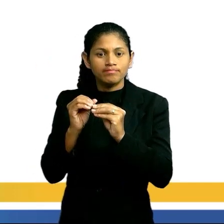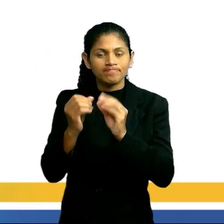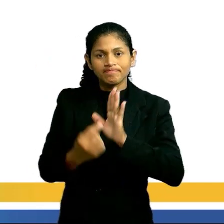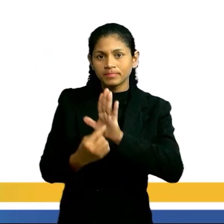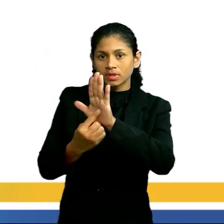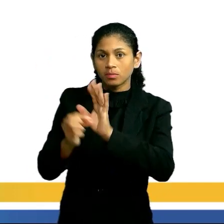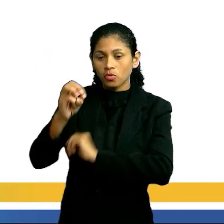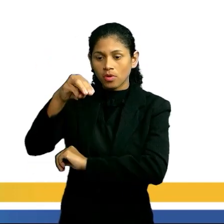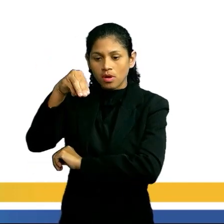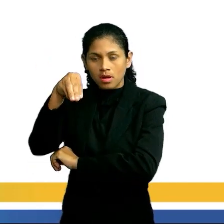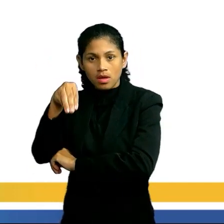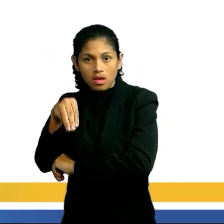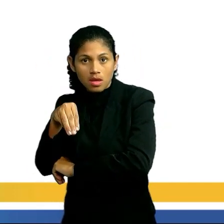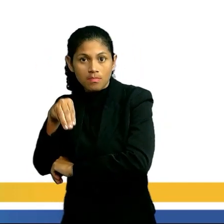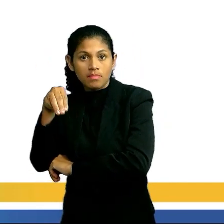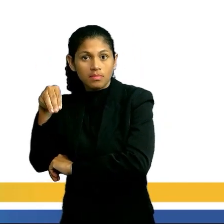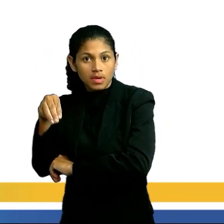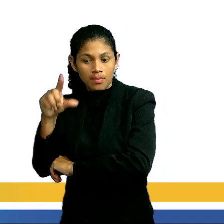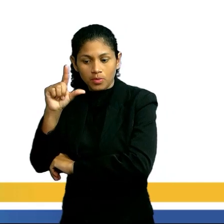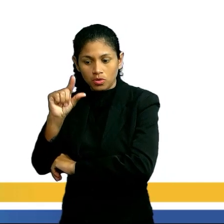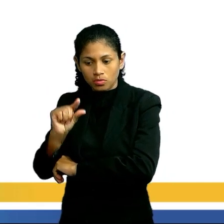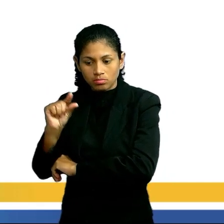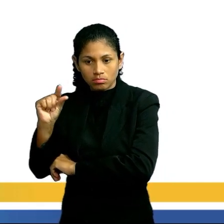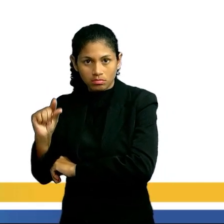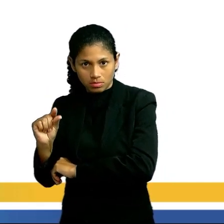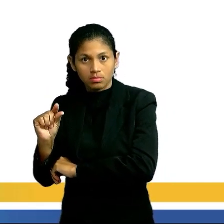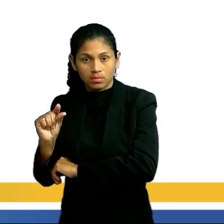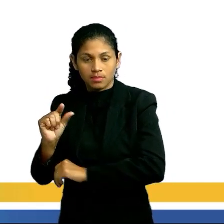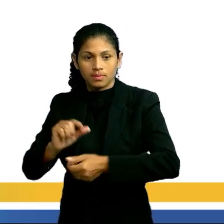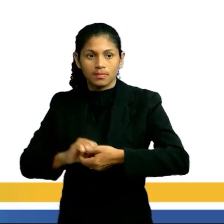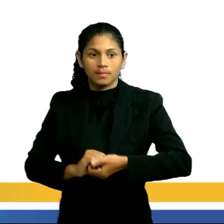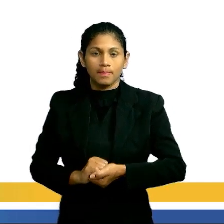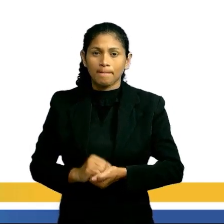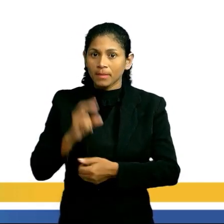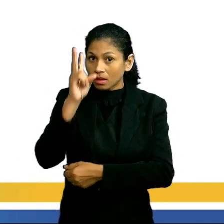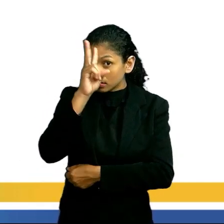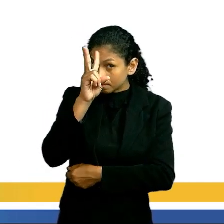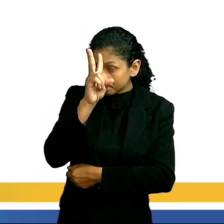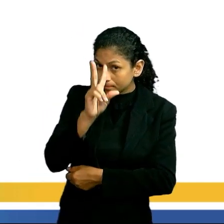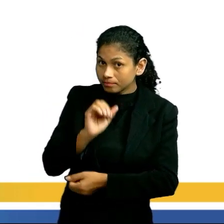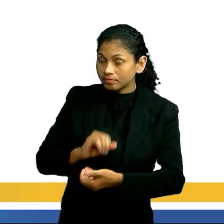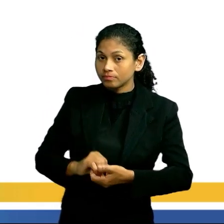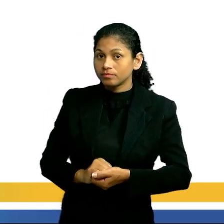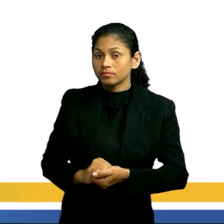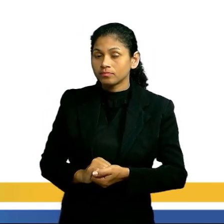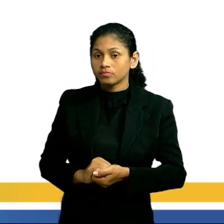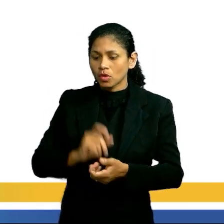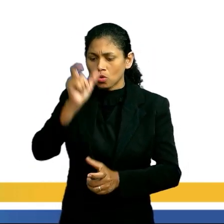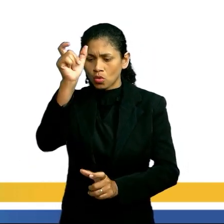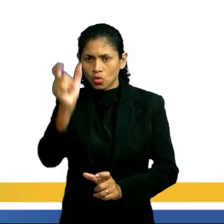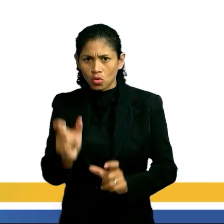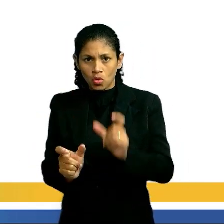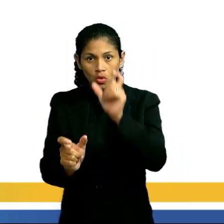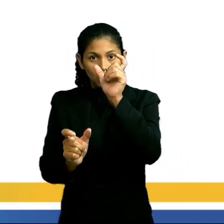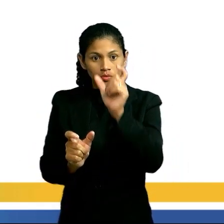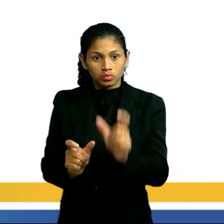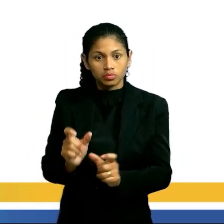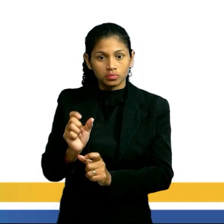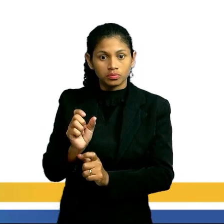emizinho, emizinho. Só é murcho se for emizinho, emizinho. Lembrem, indivíduos